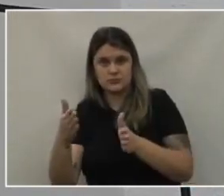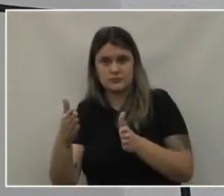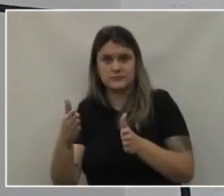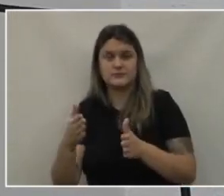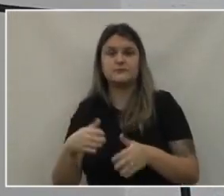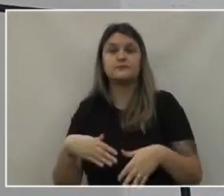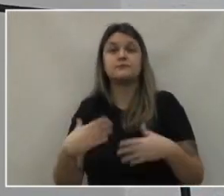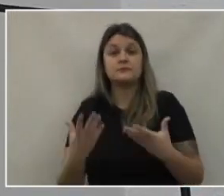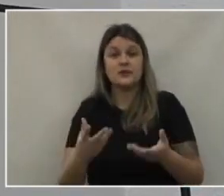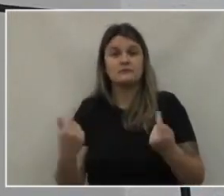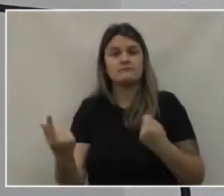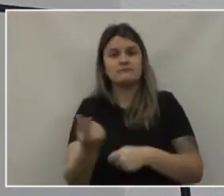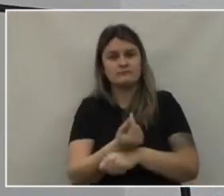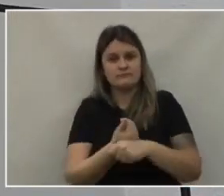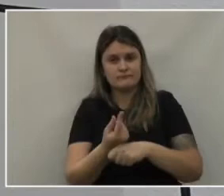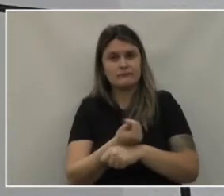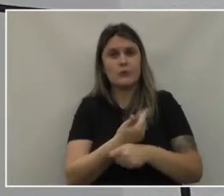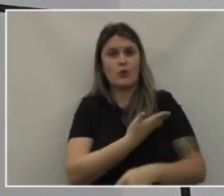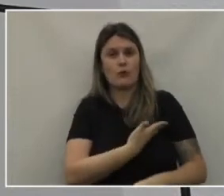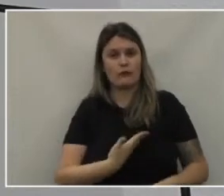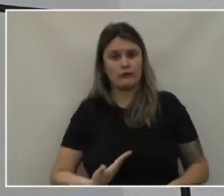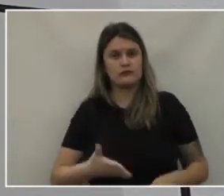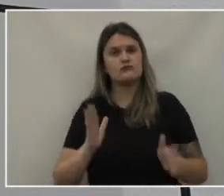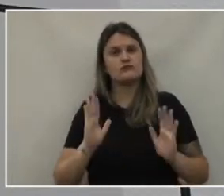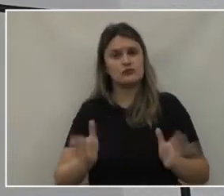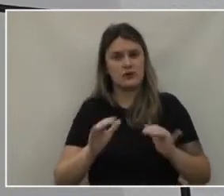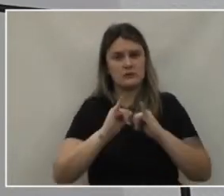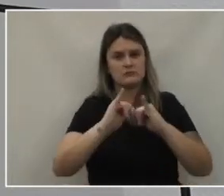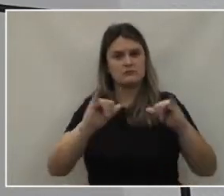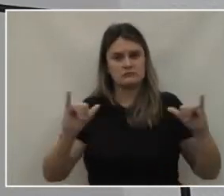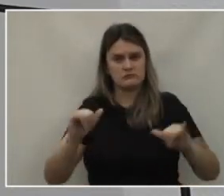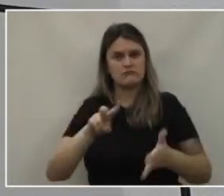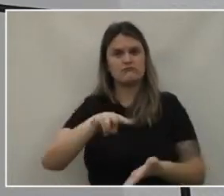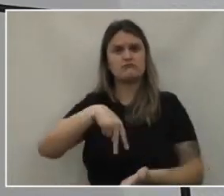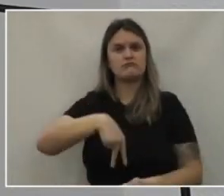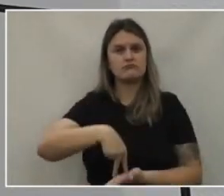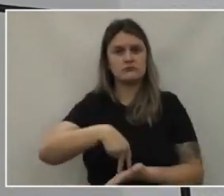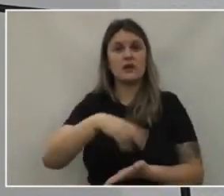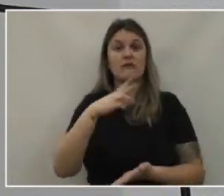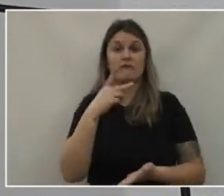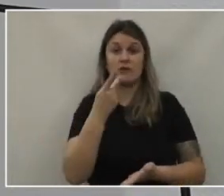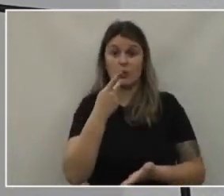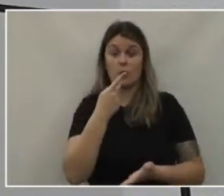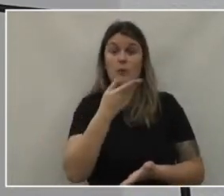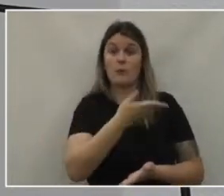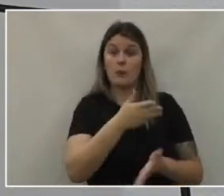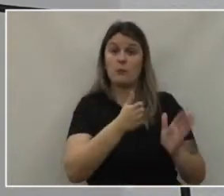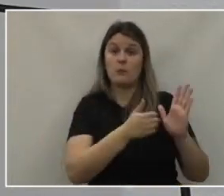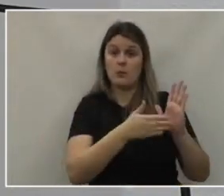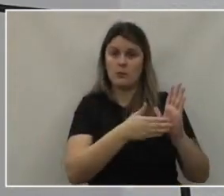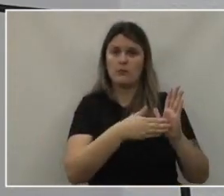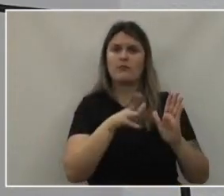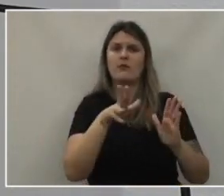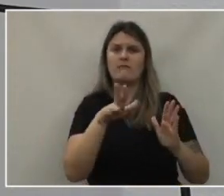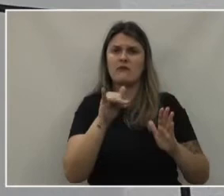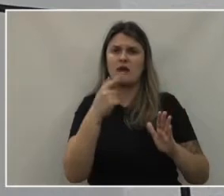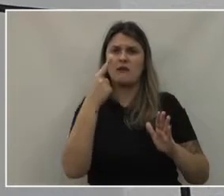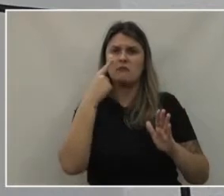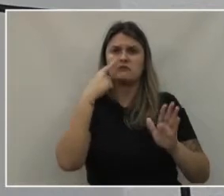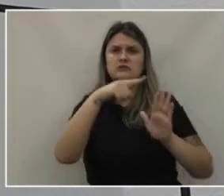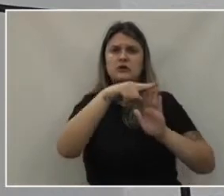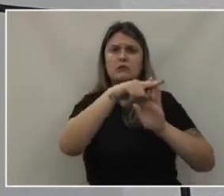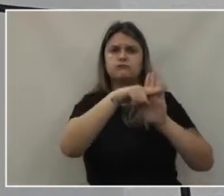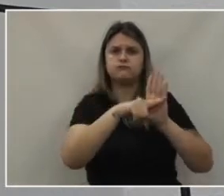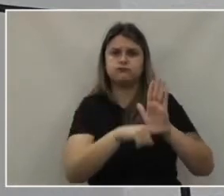área econômica do governo também já se pronunciou e disse que essa proposta vai causar um impacto